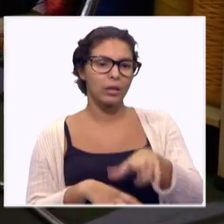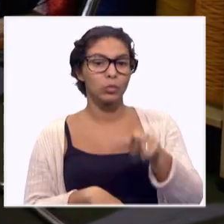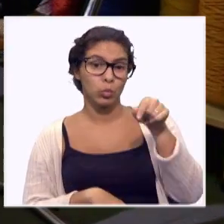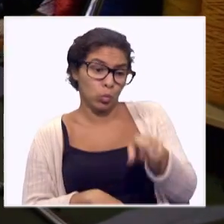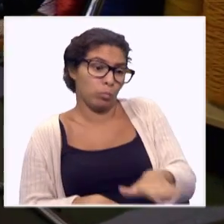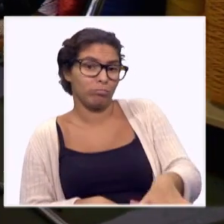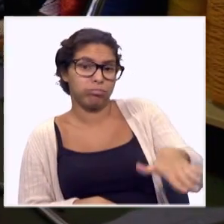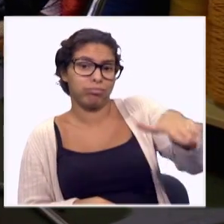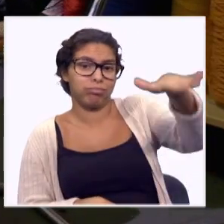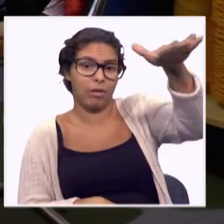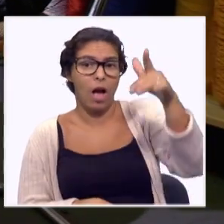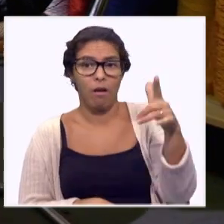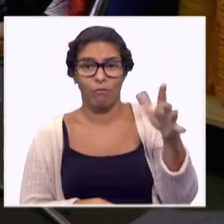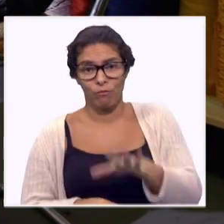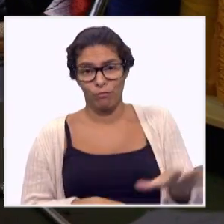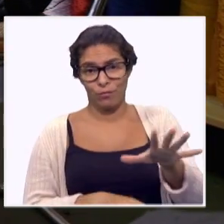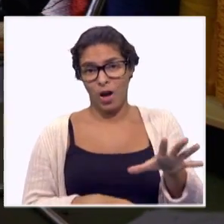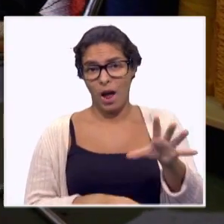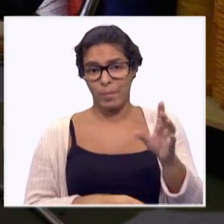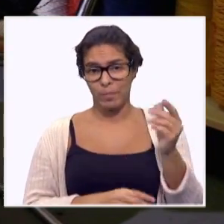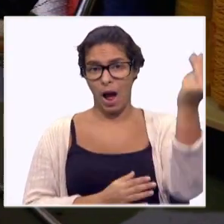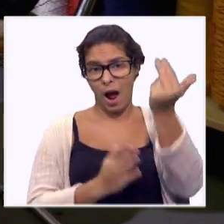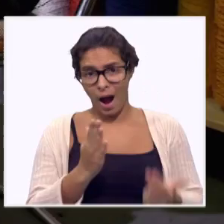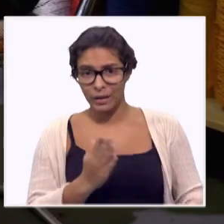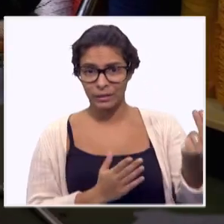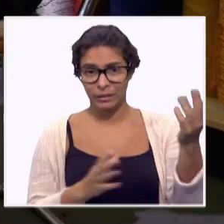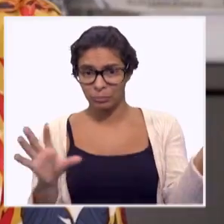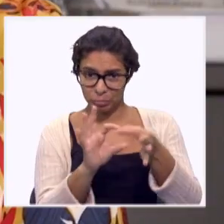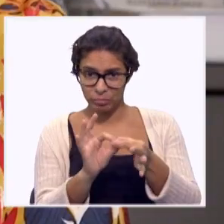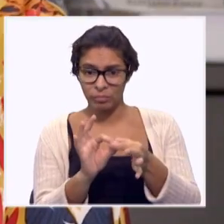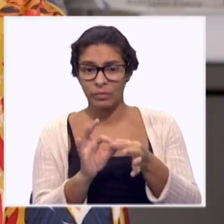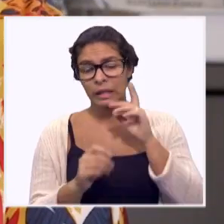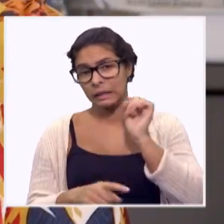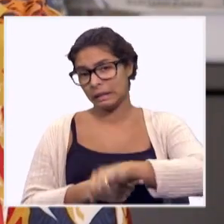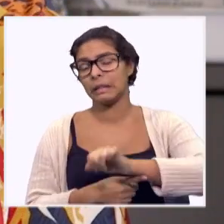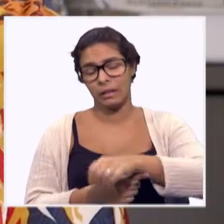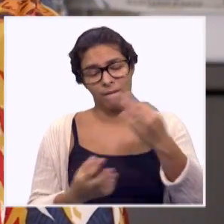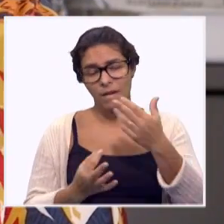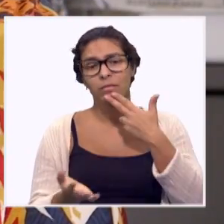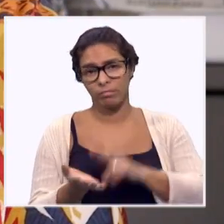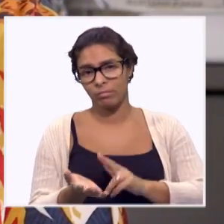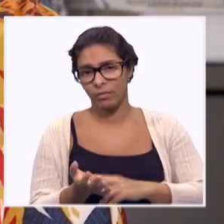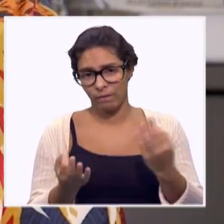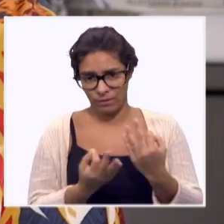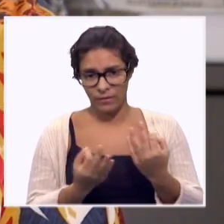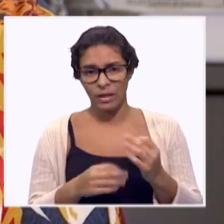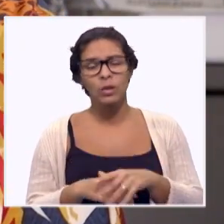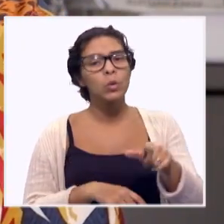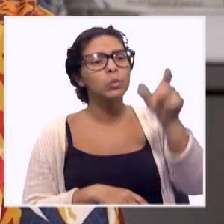cresceste no meio de artistas, não é? Que estiveram sempre de alguma forma ligados a estas coisas. Sim, é